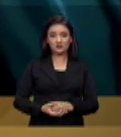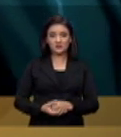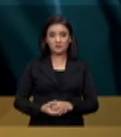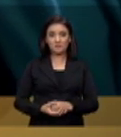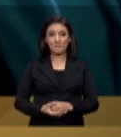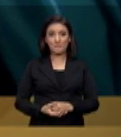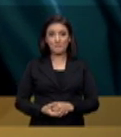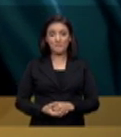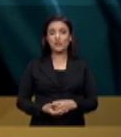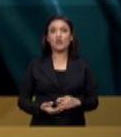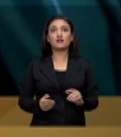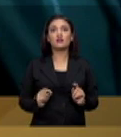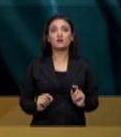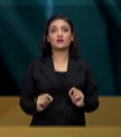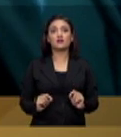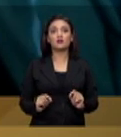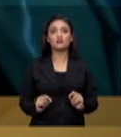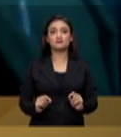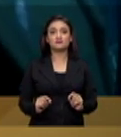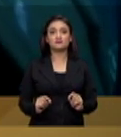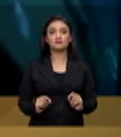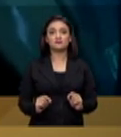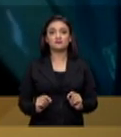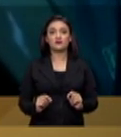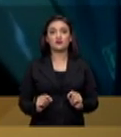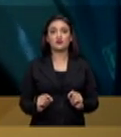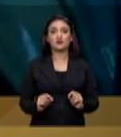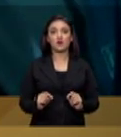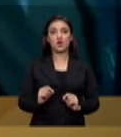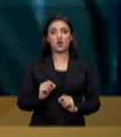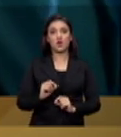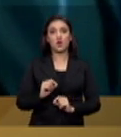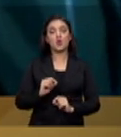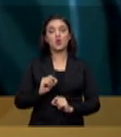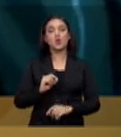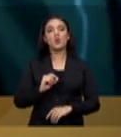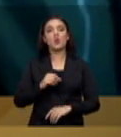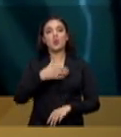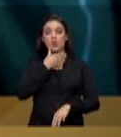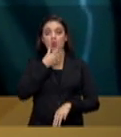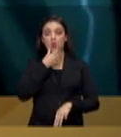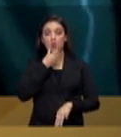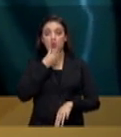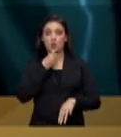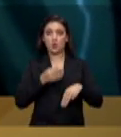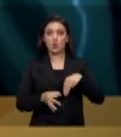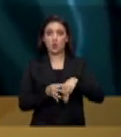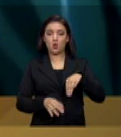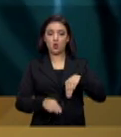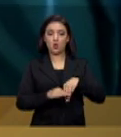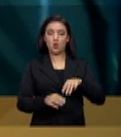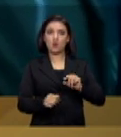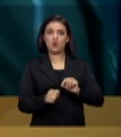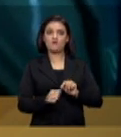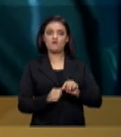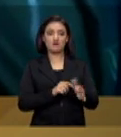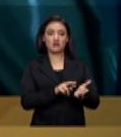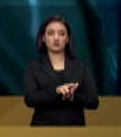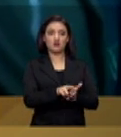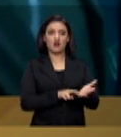A metodologia de o relator, em mandado de segurança,